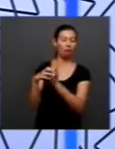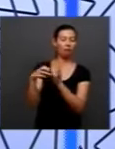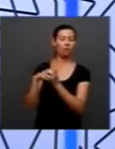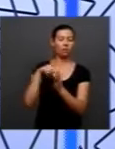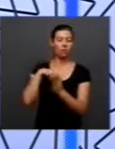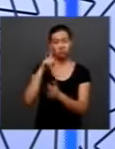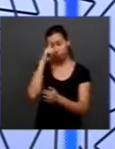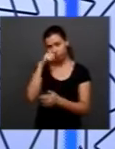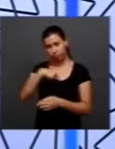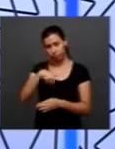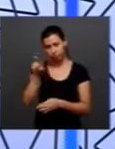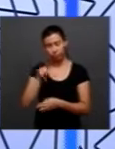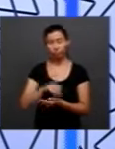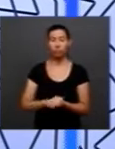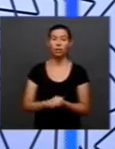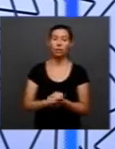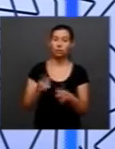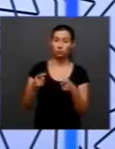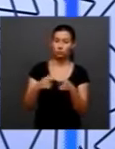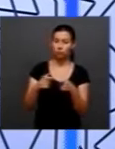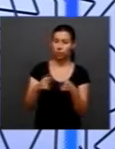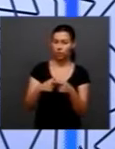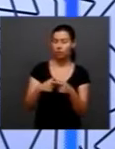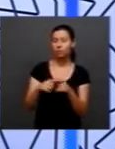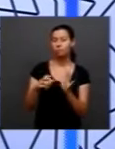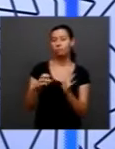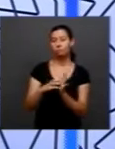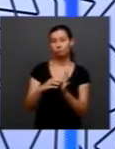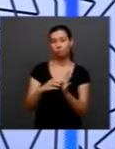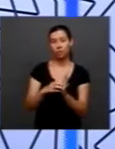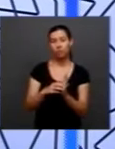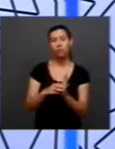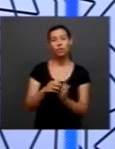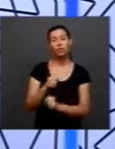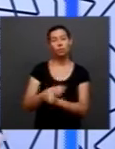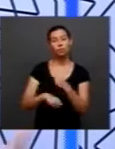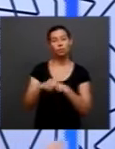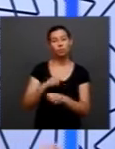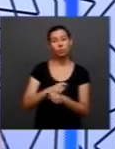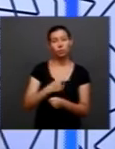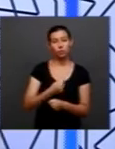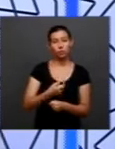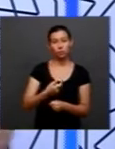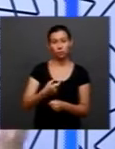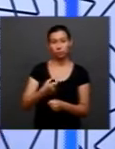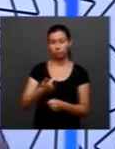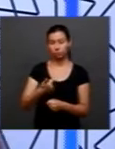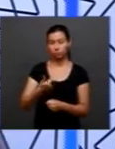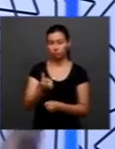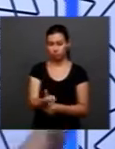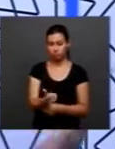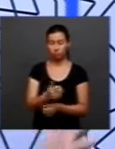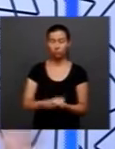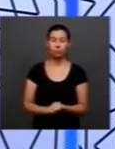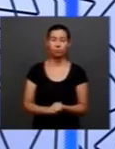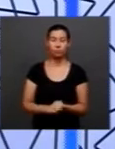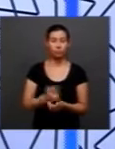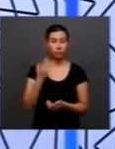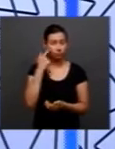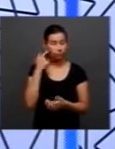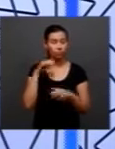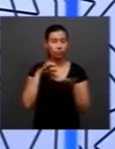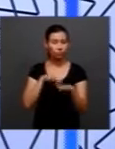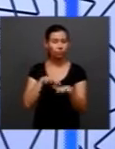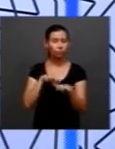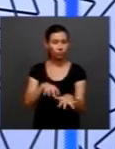nas práticas de cuidado. Isso foi recente, foi no ano de 2016. Então, se a gente pensar que esse movimento já